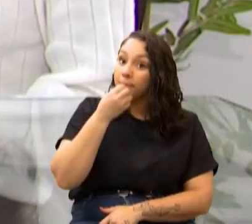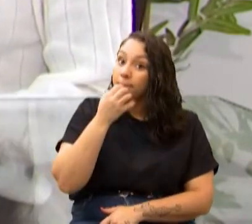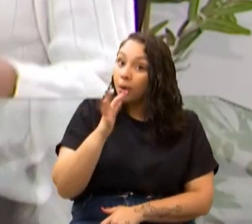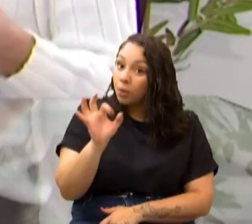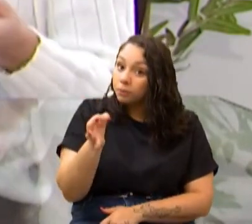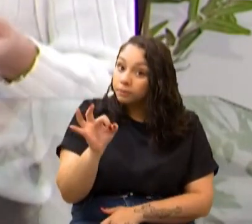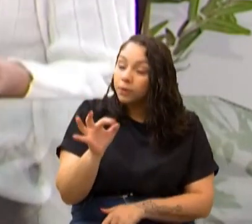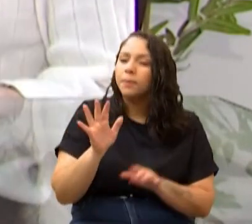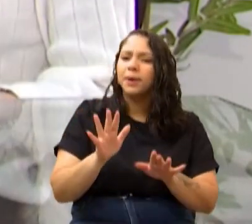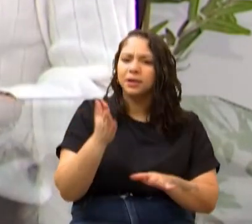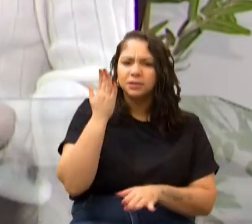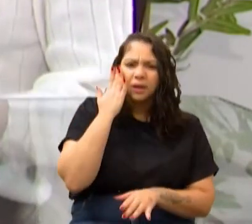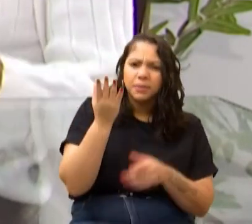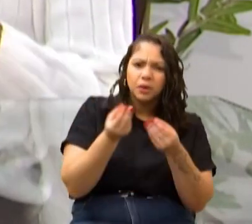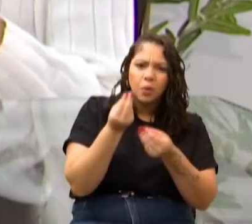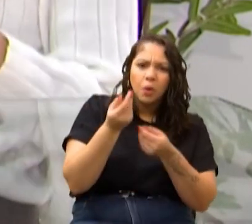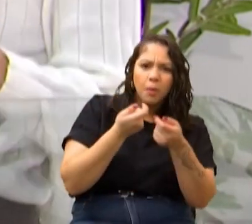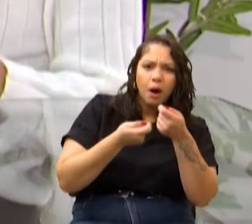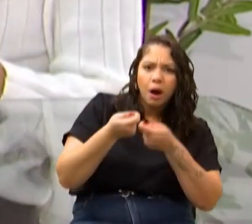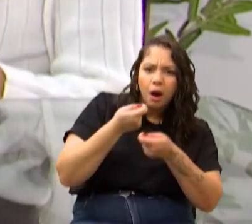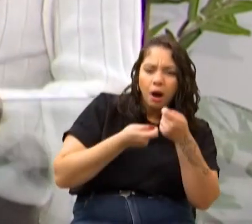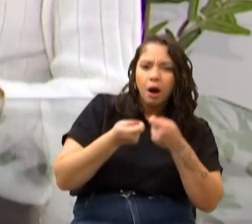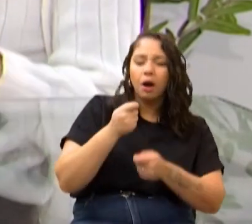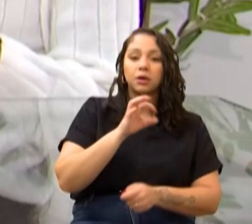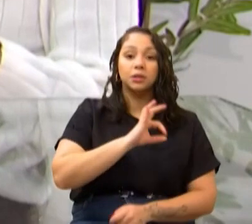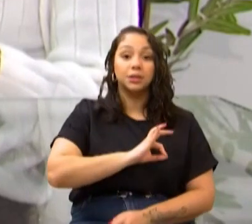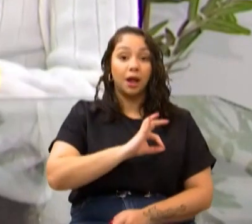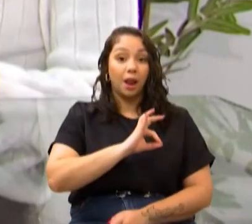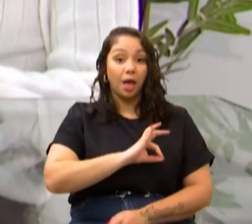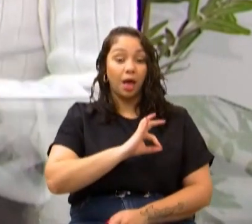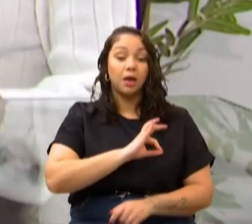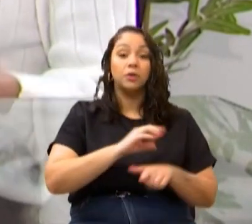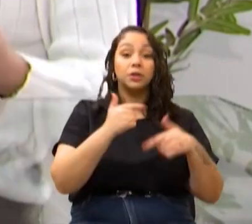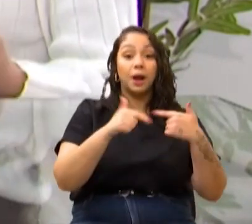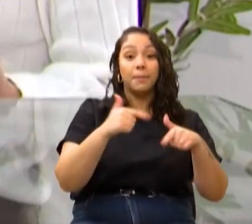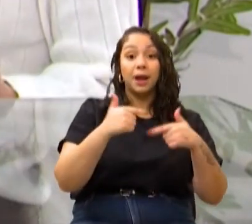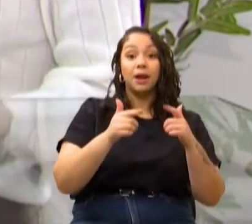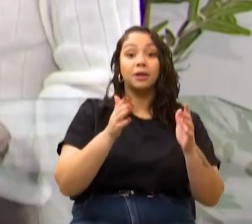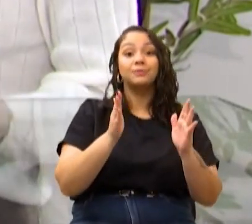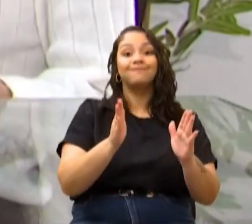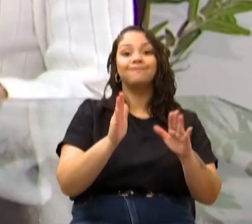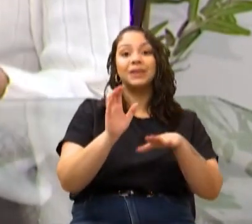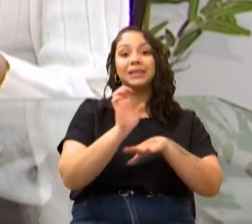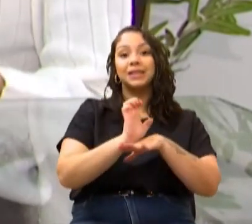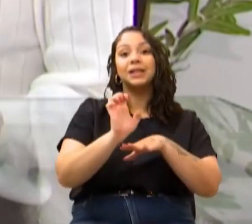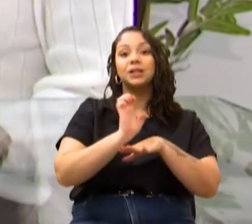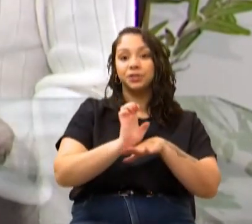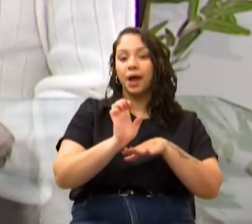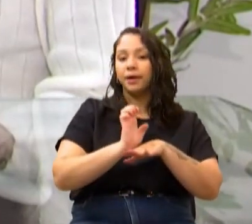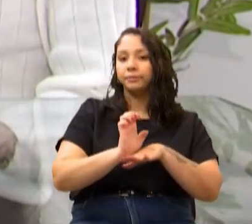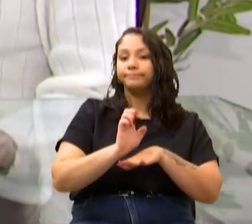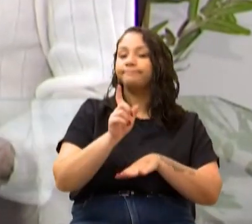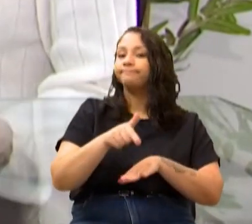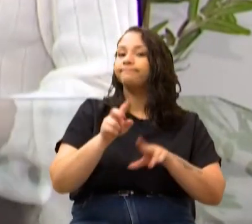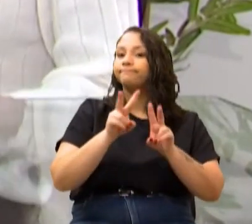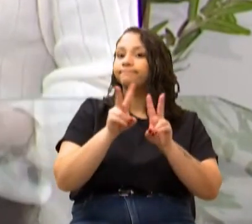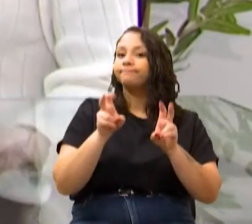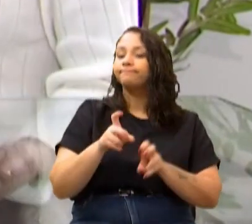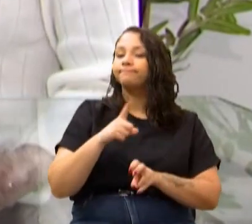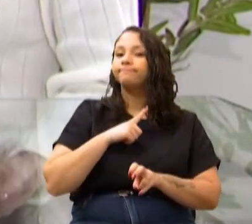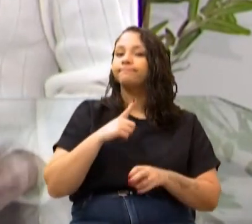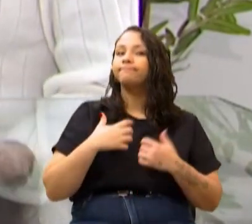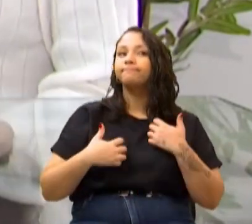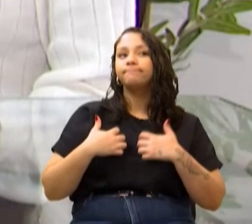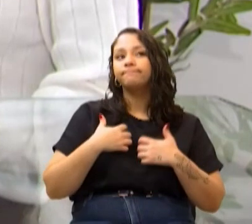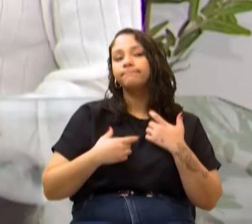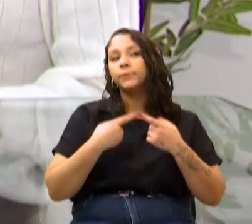não é mesmo? Mas você sabe como administrar o seu salário trabalhando como estagiário? Essa é